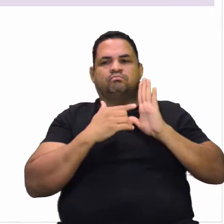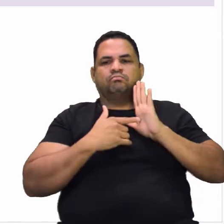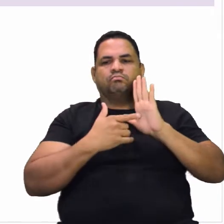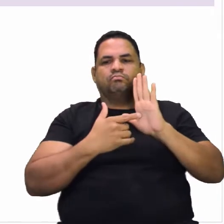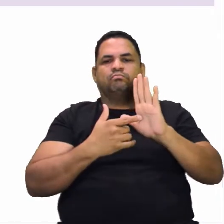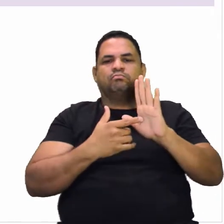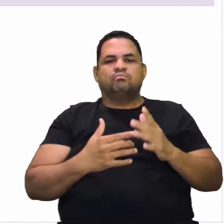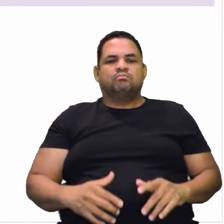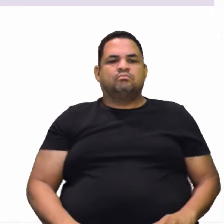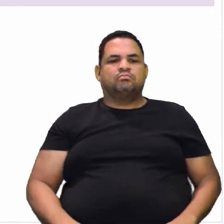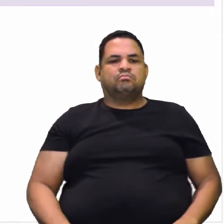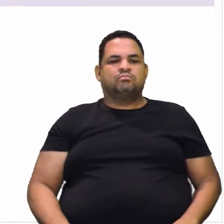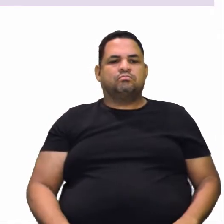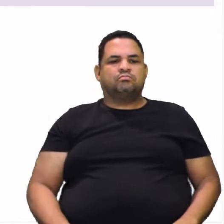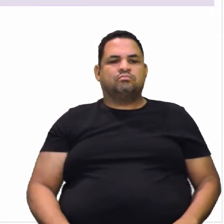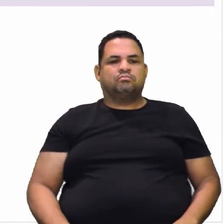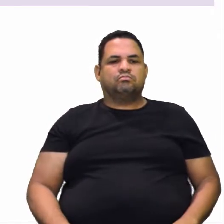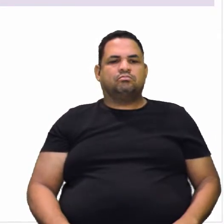Gente, olha essa imagem.